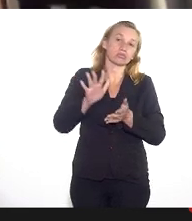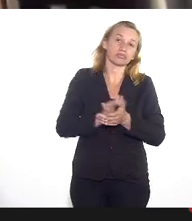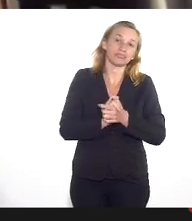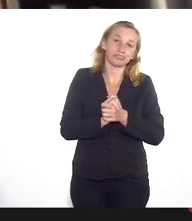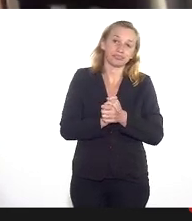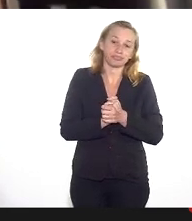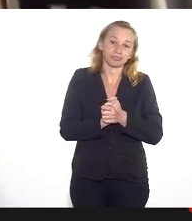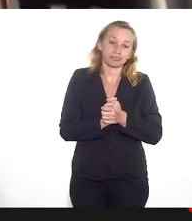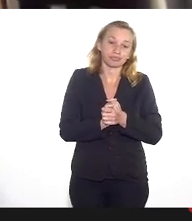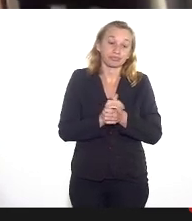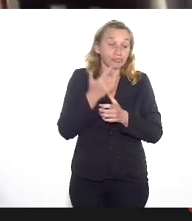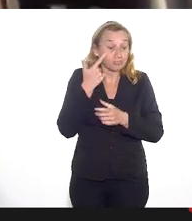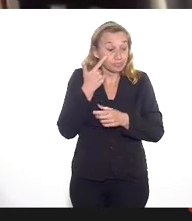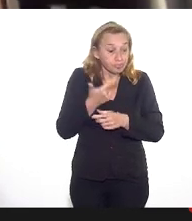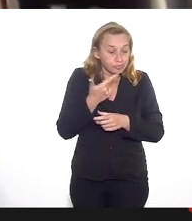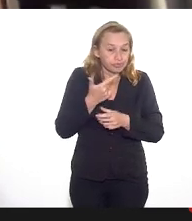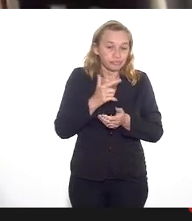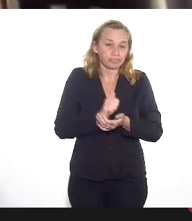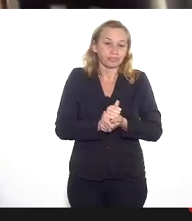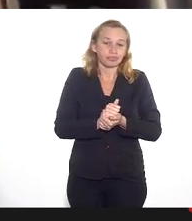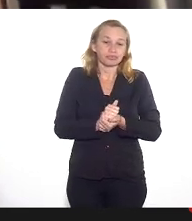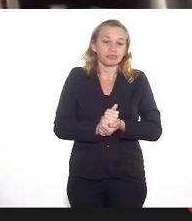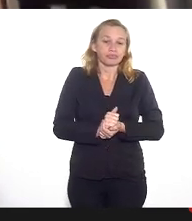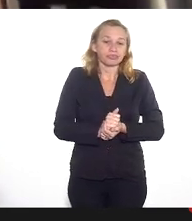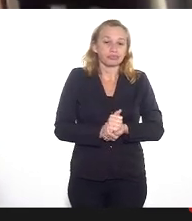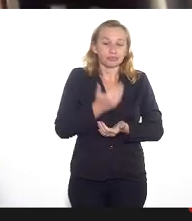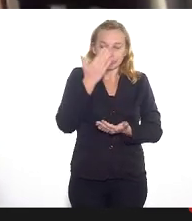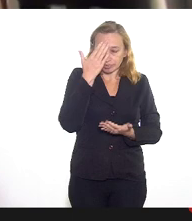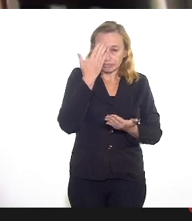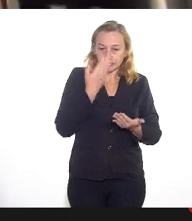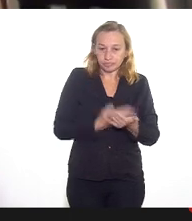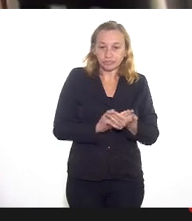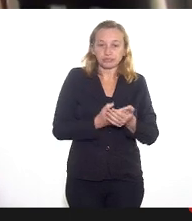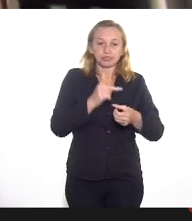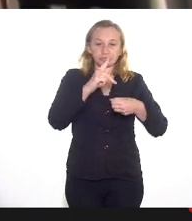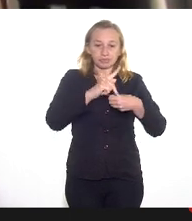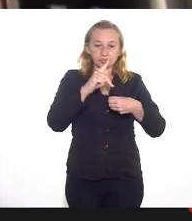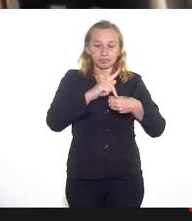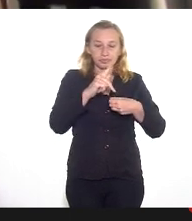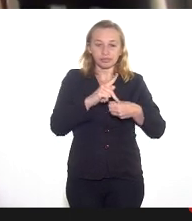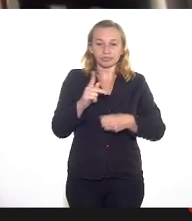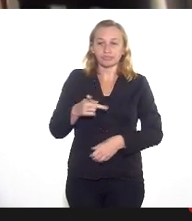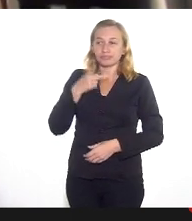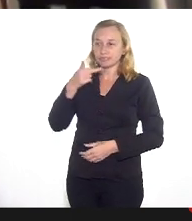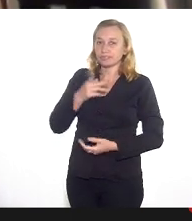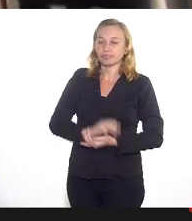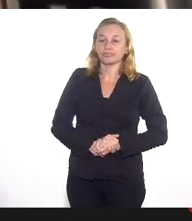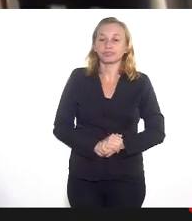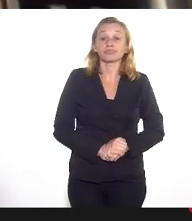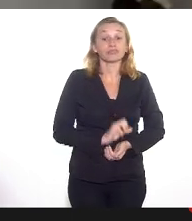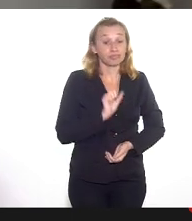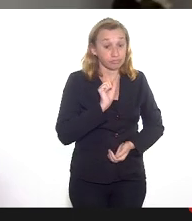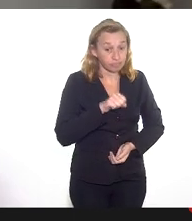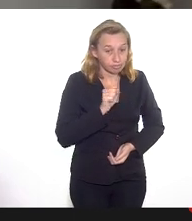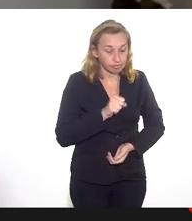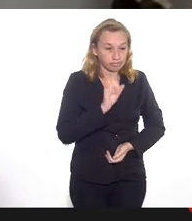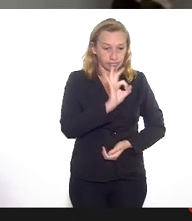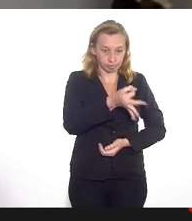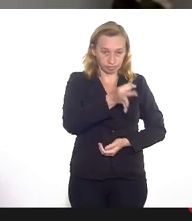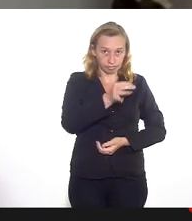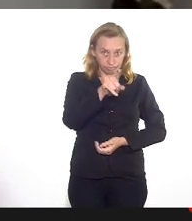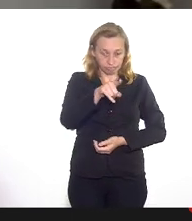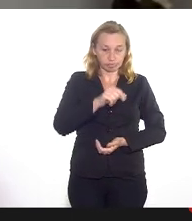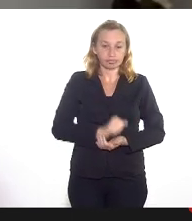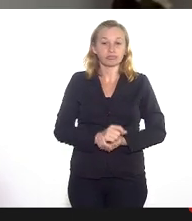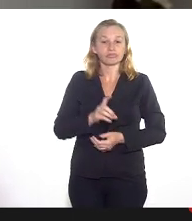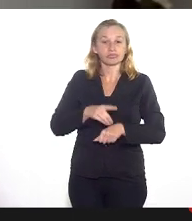e, olhando a razoabilidade, confiam na operadora, confiam no que a operadora está falando. Isso. Exatamente assim que funciona,